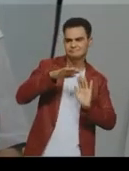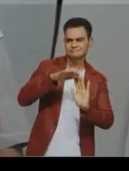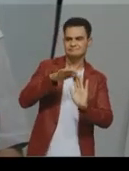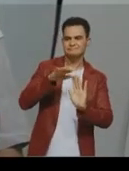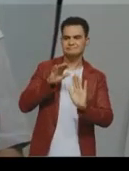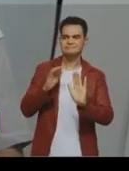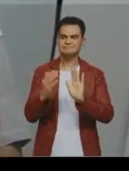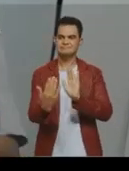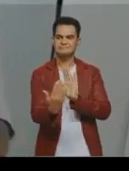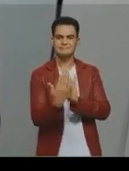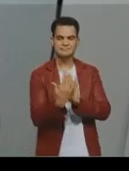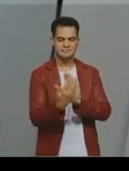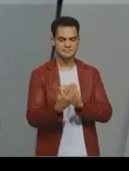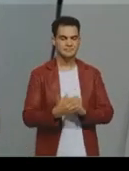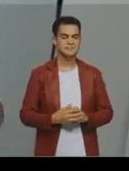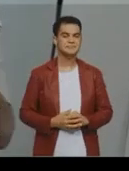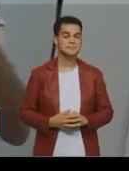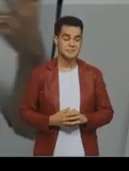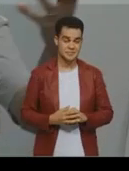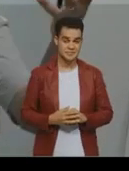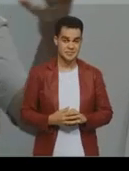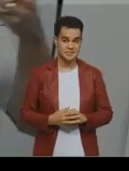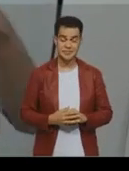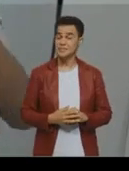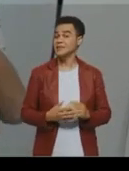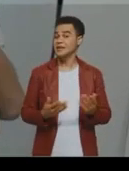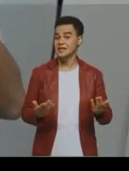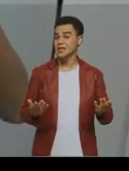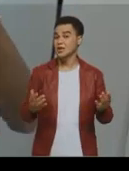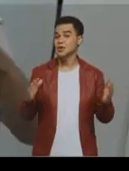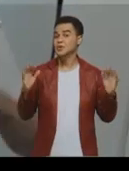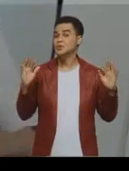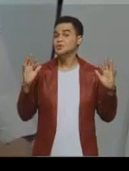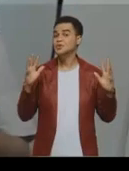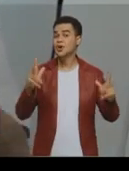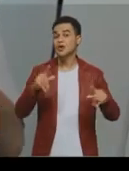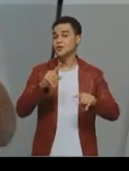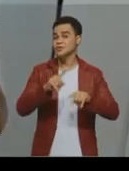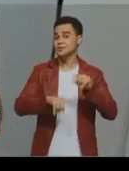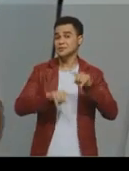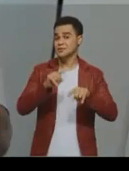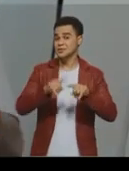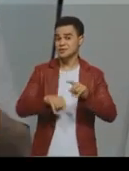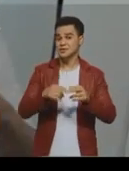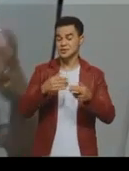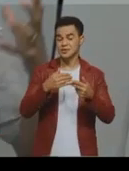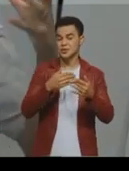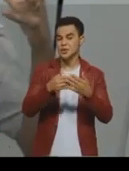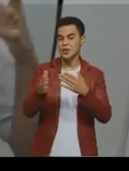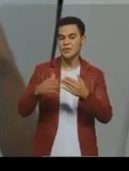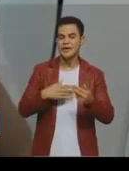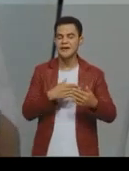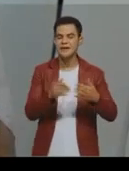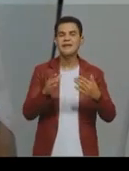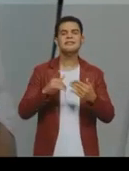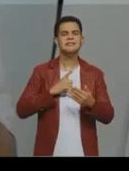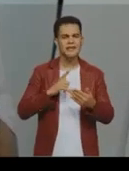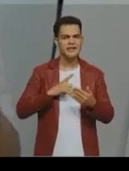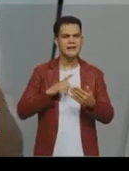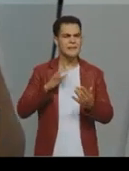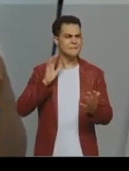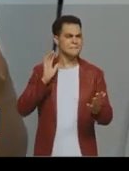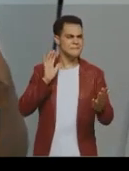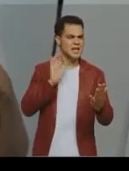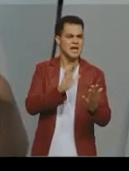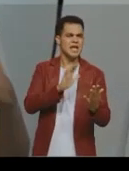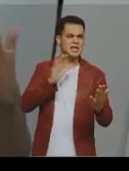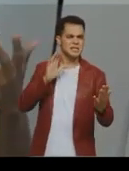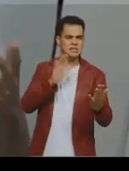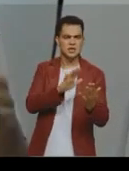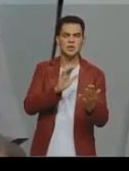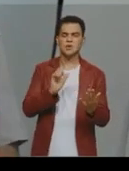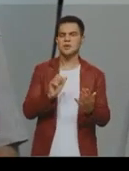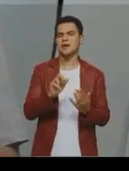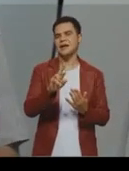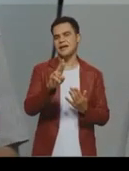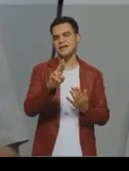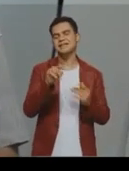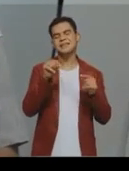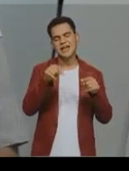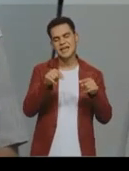em todos os objetos que estão em qualquer lugar sofrem essa pressão do ar, é o que chamamos de